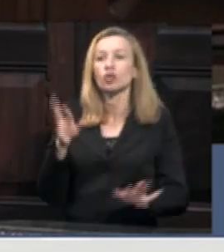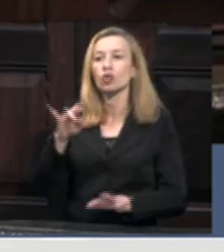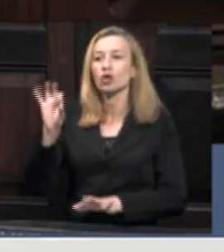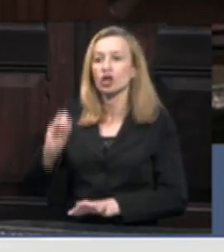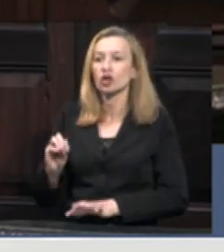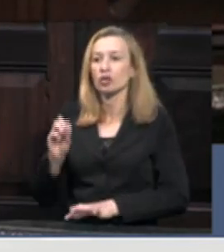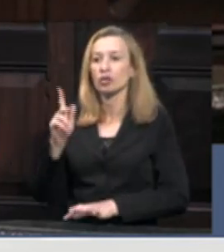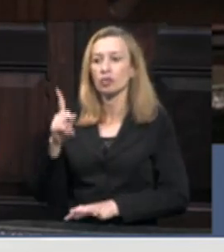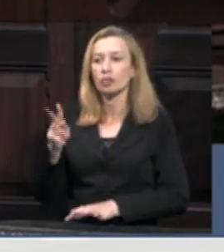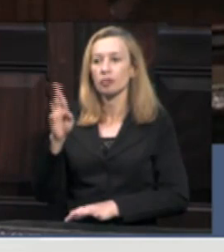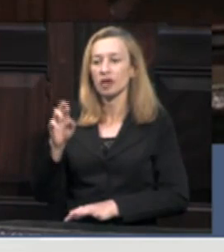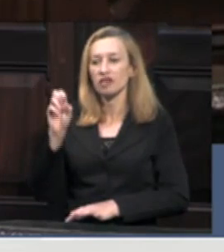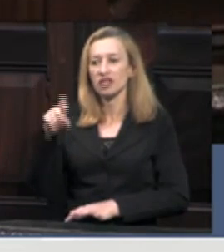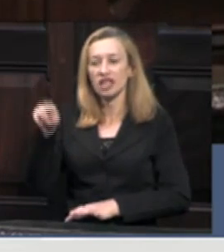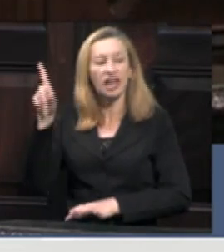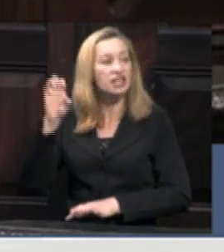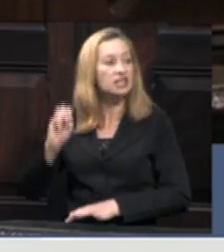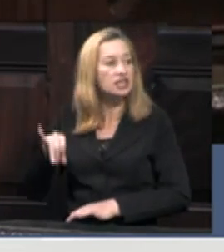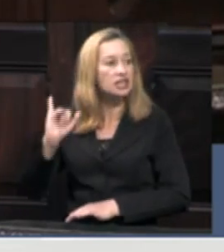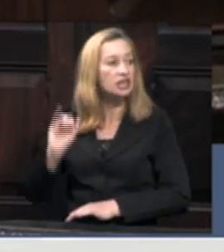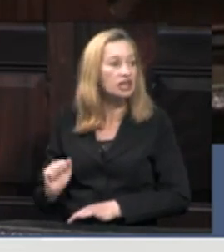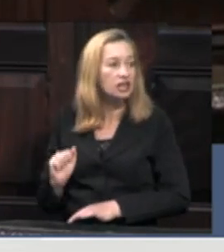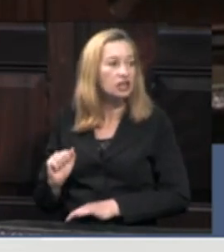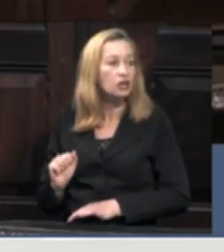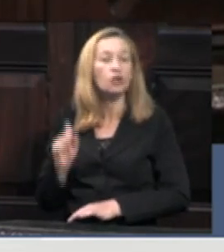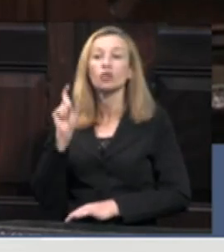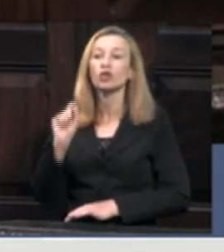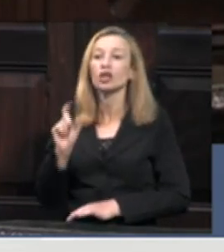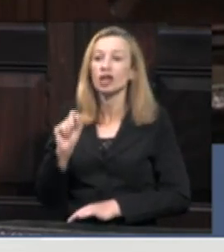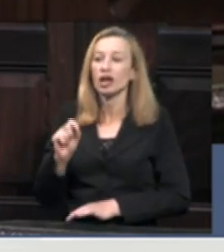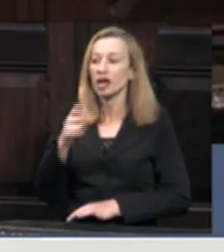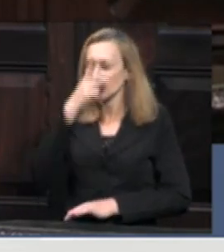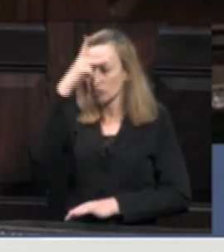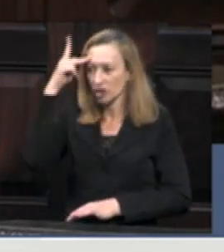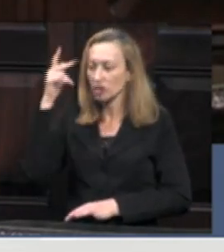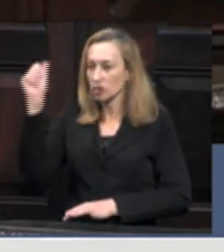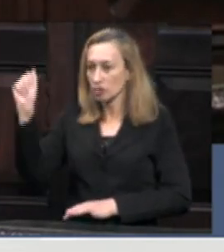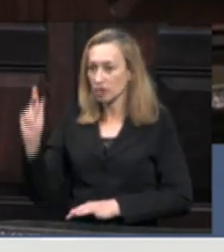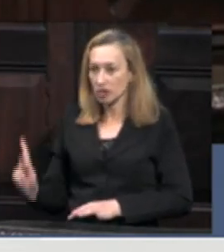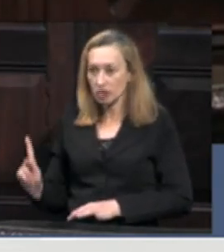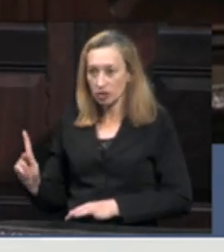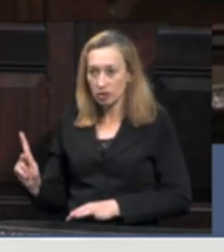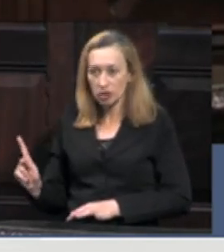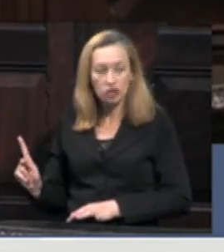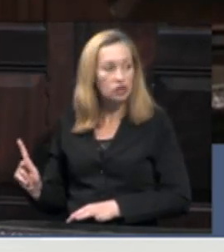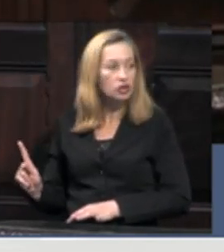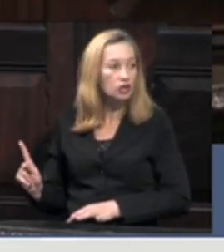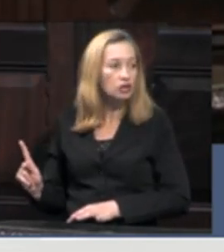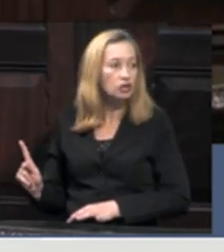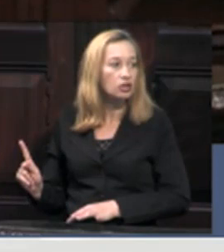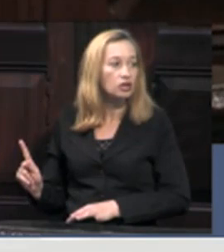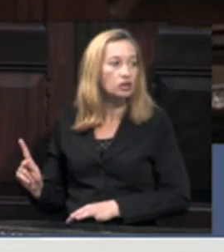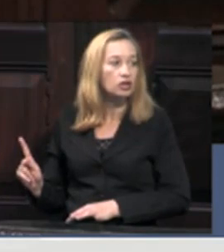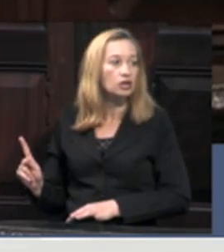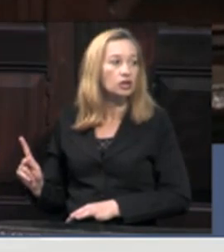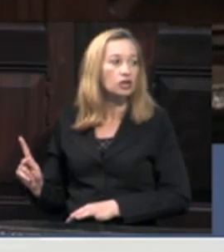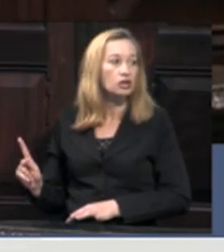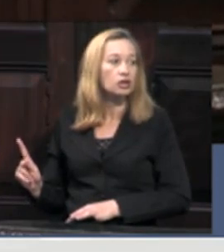Previdência, isto é, as pensões de inativos, os pagamentos